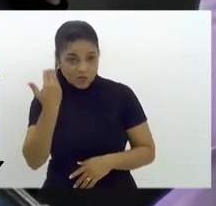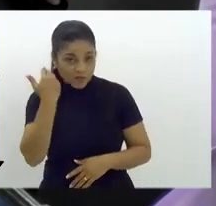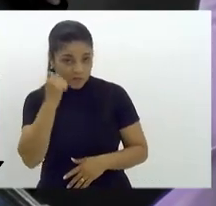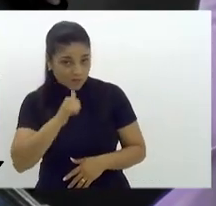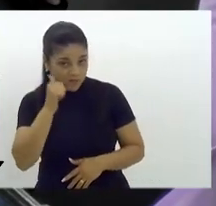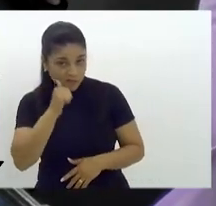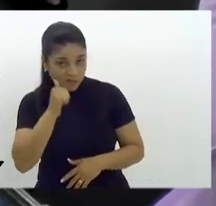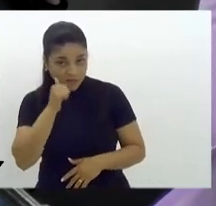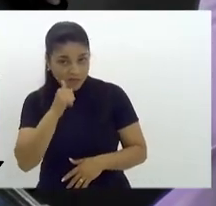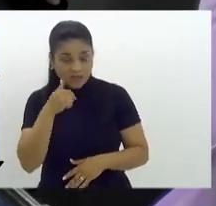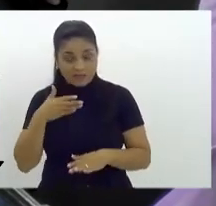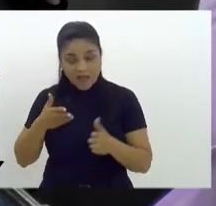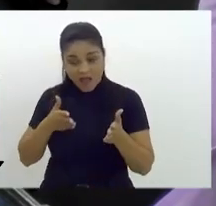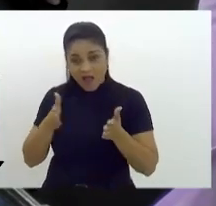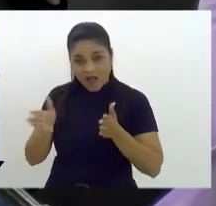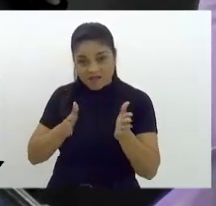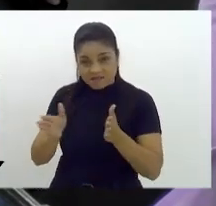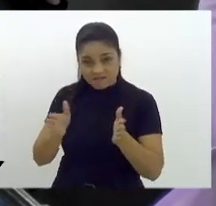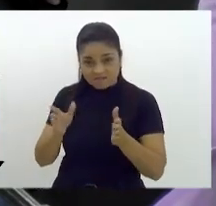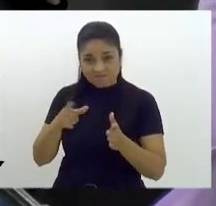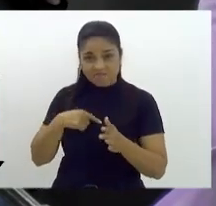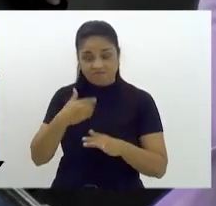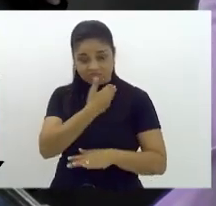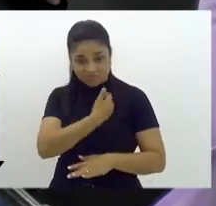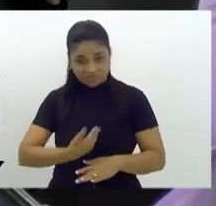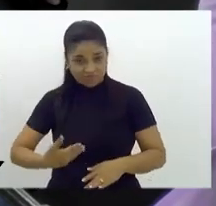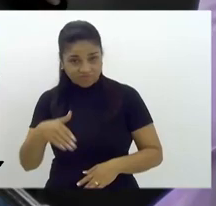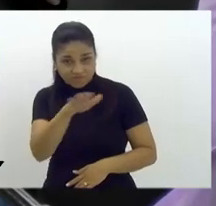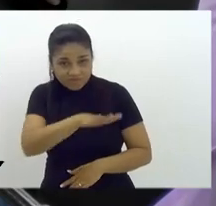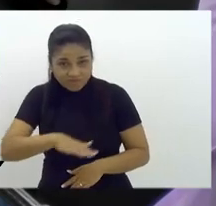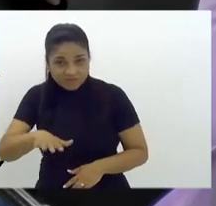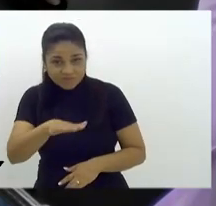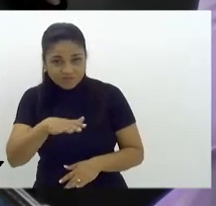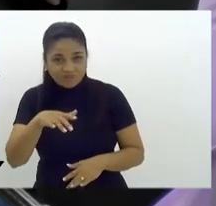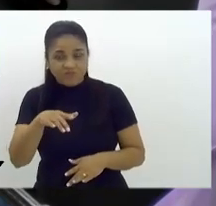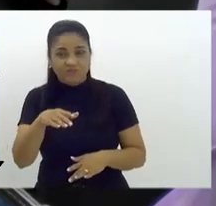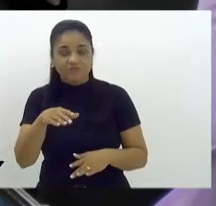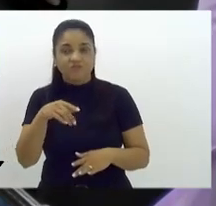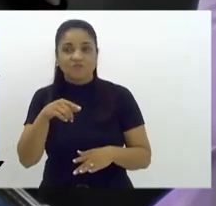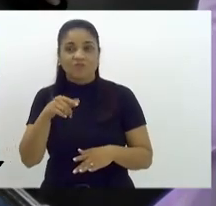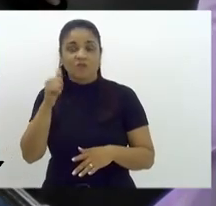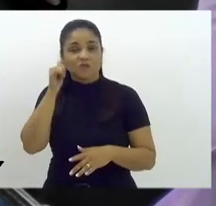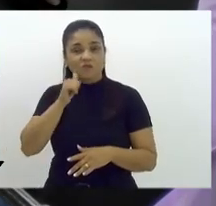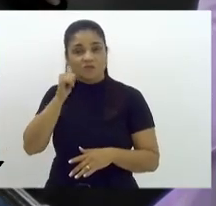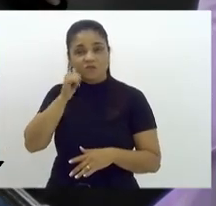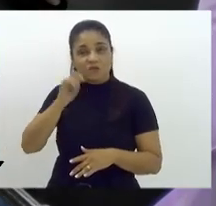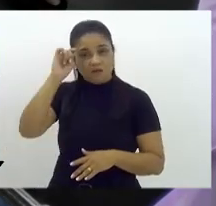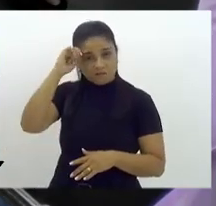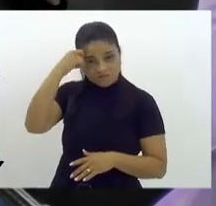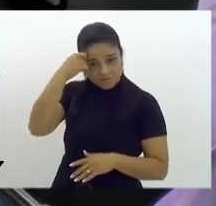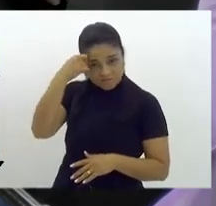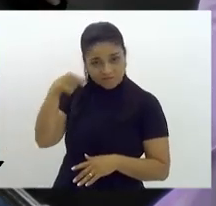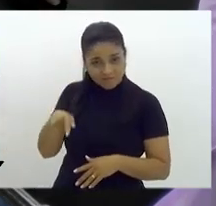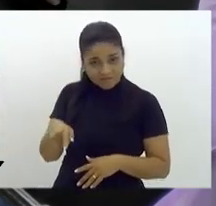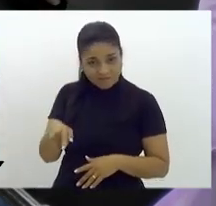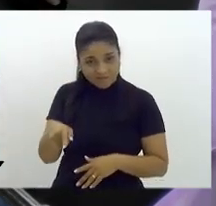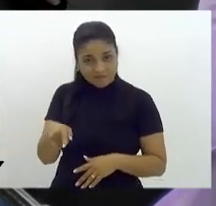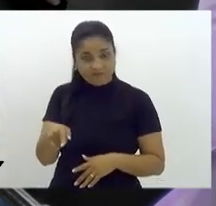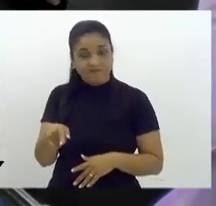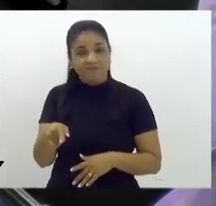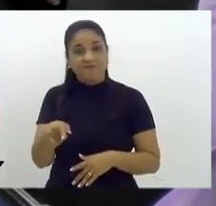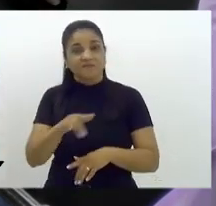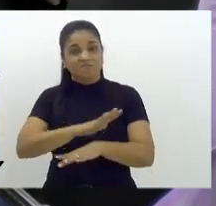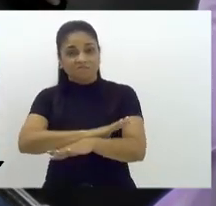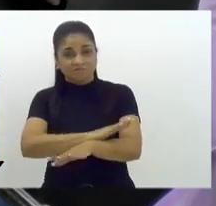temos acesso ao espaço público precarizado quando falamos de mulheres racializadas o nosso espaço público